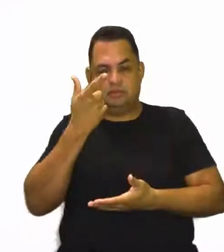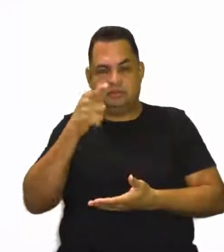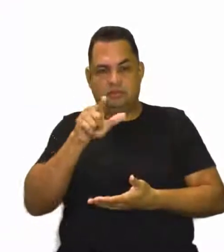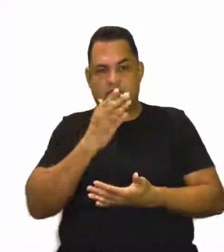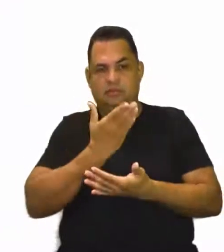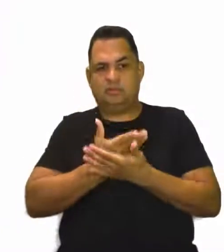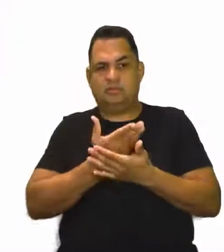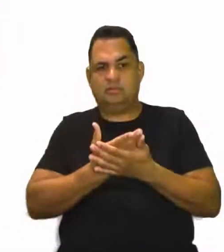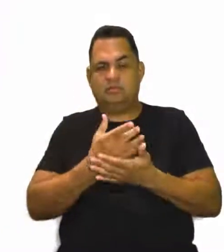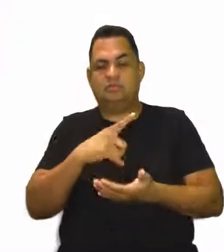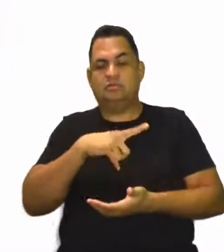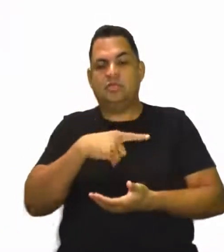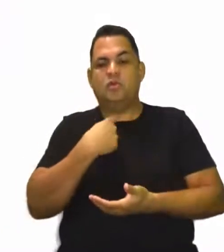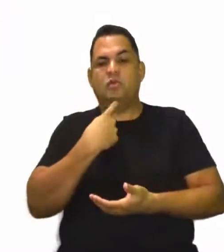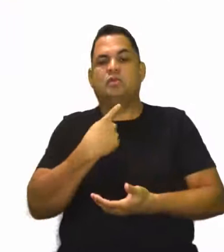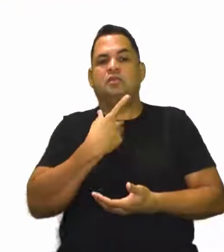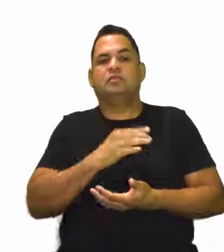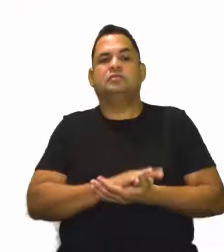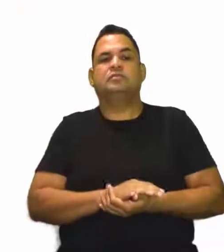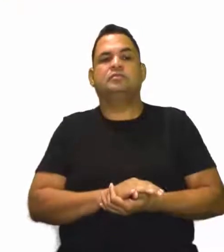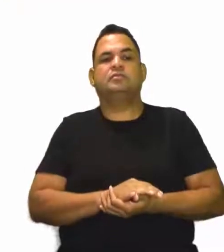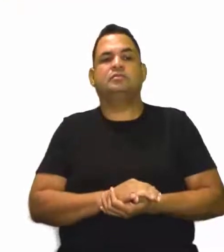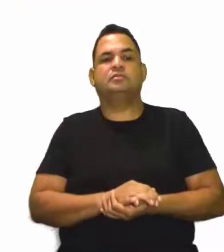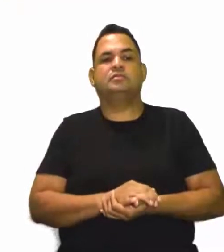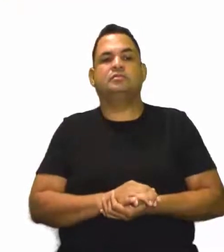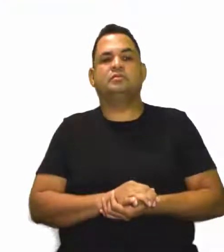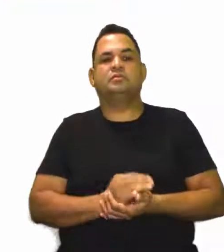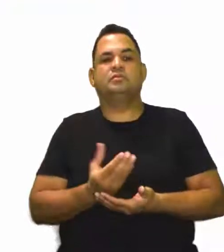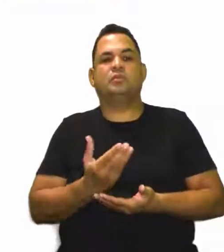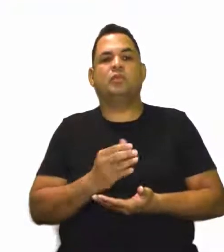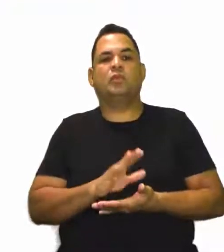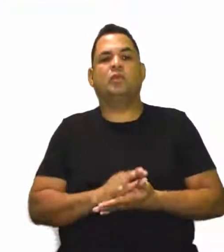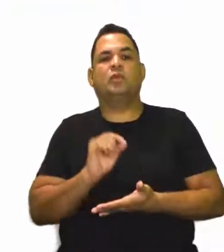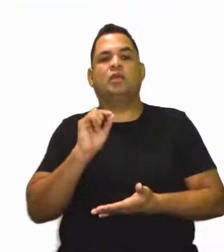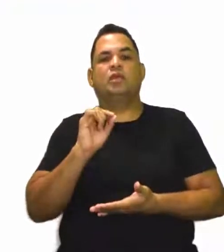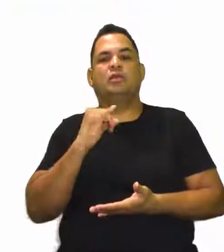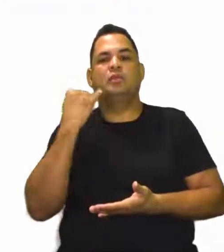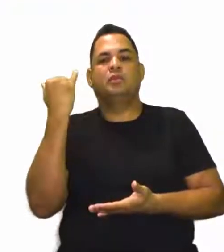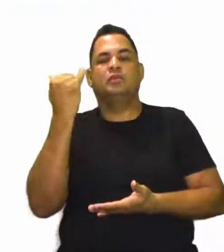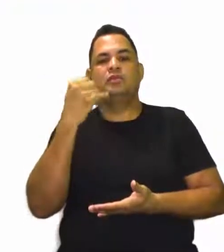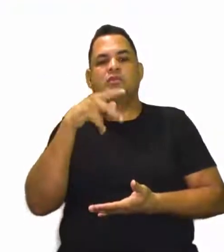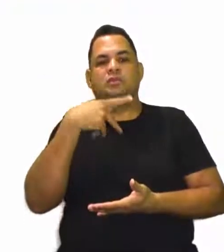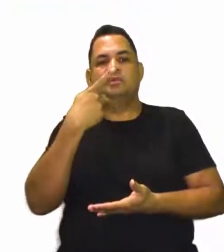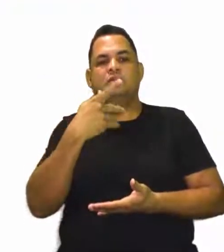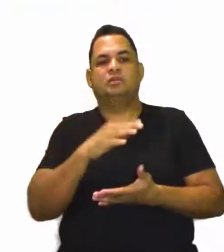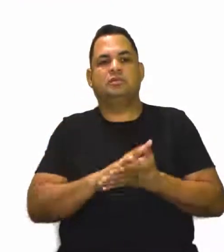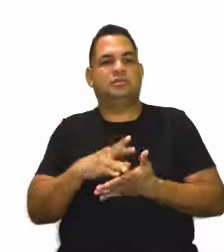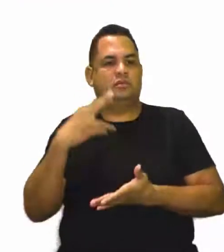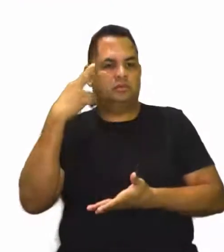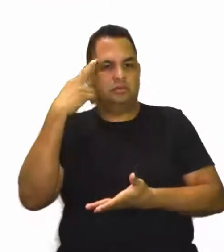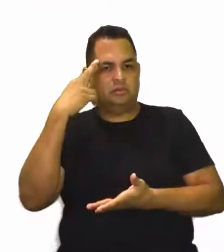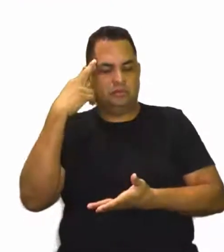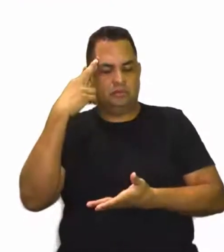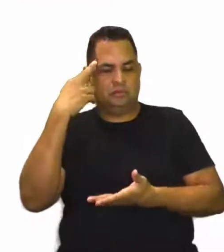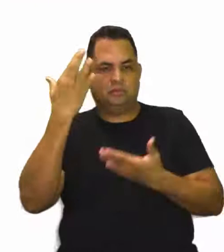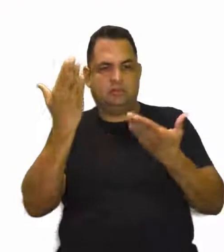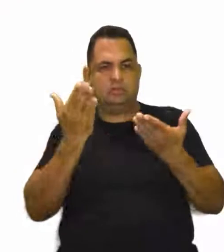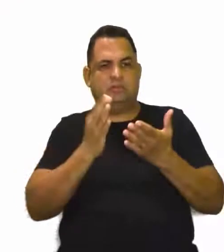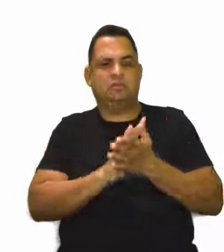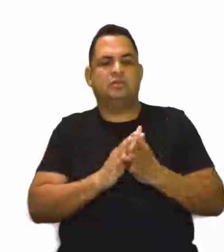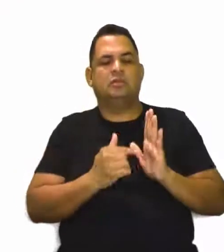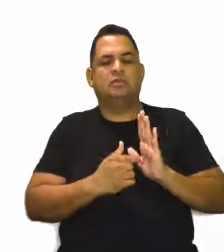você ficou com alguma dúvida. Quais são os pontos que a gente quer destacar? Primeiro, referente às reflexões, né, que a